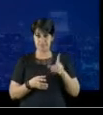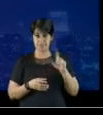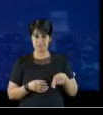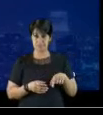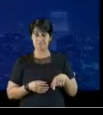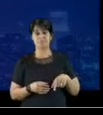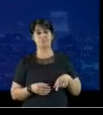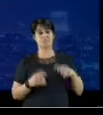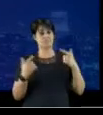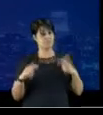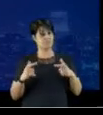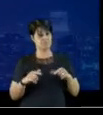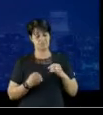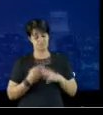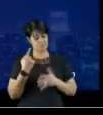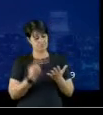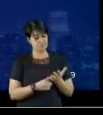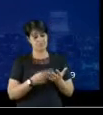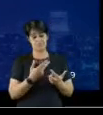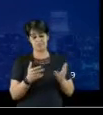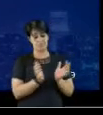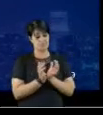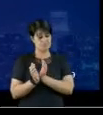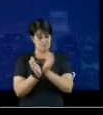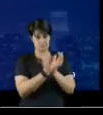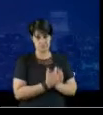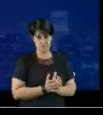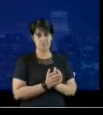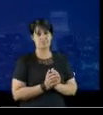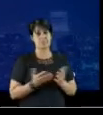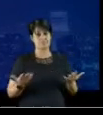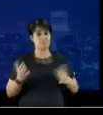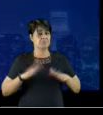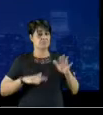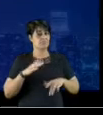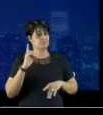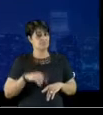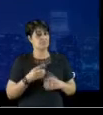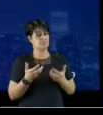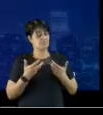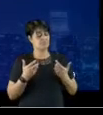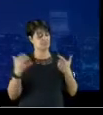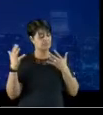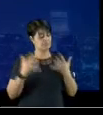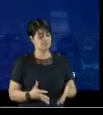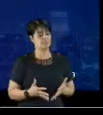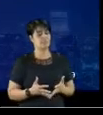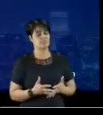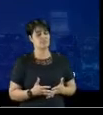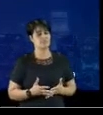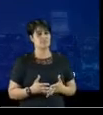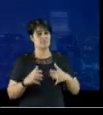foram estabelecidos compromissos associados aos lotes, supostamente como forma de estimular a participação das empresas na